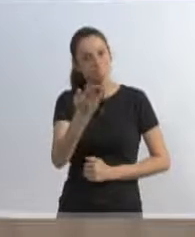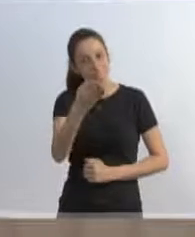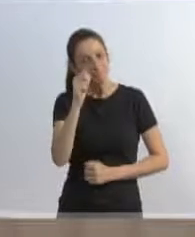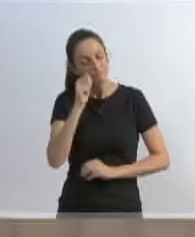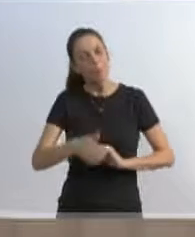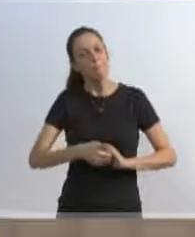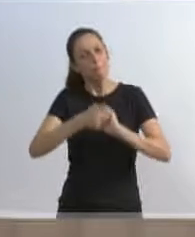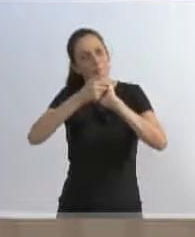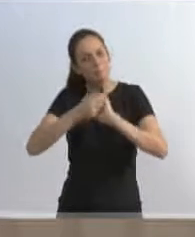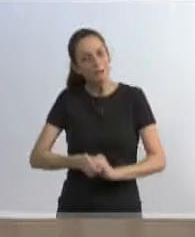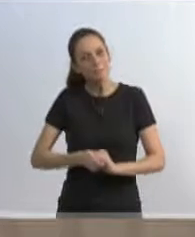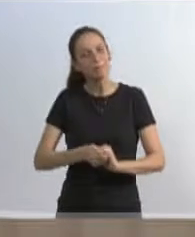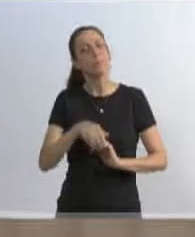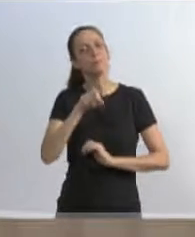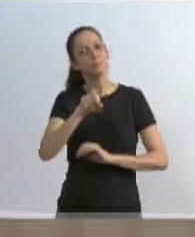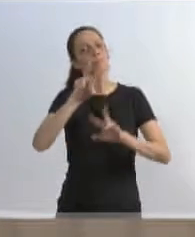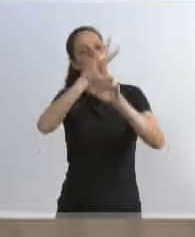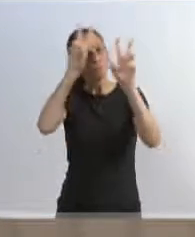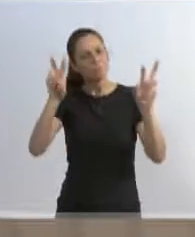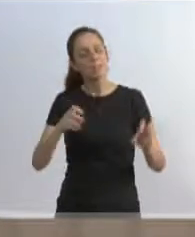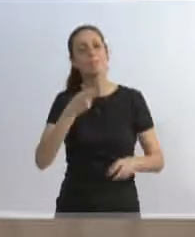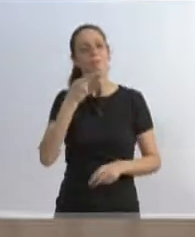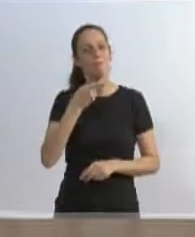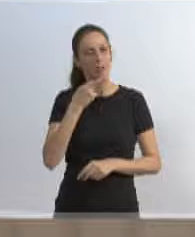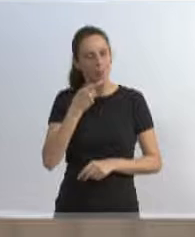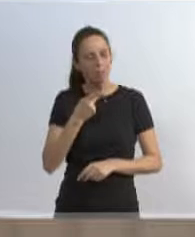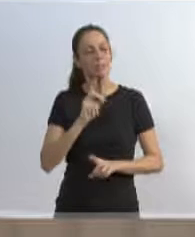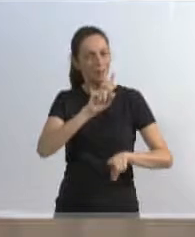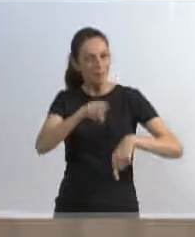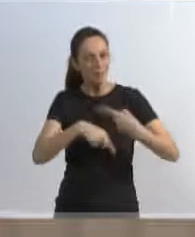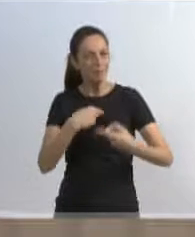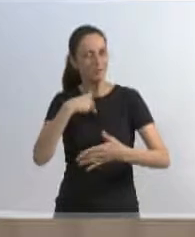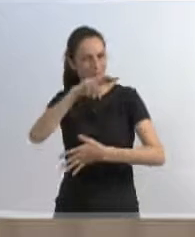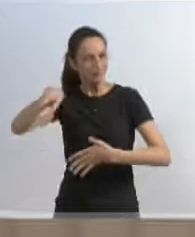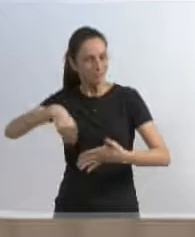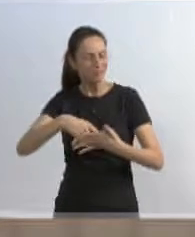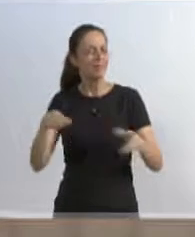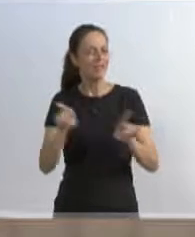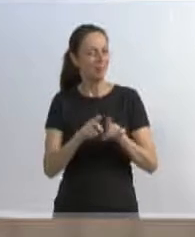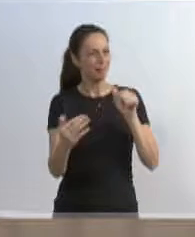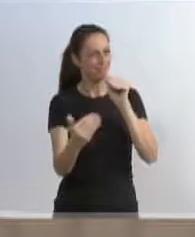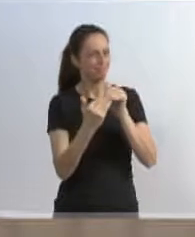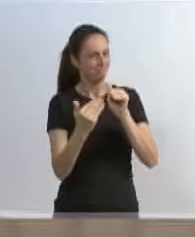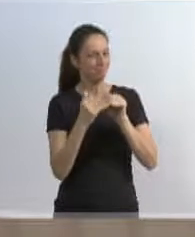parabéns tema vou falar também na minha vez